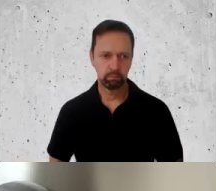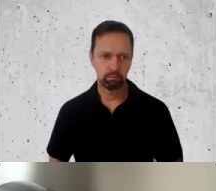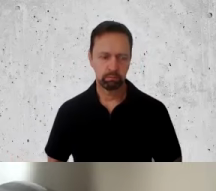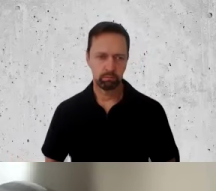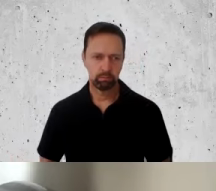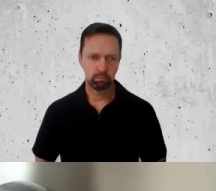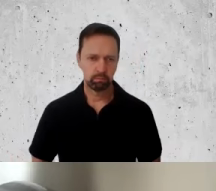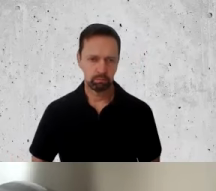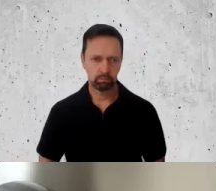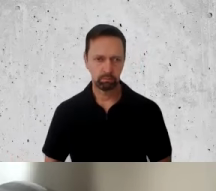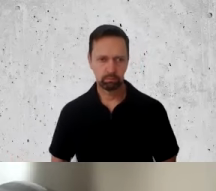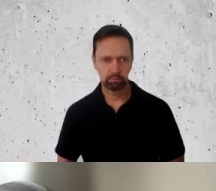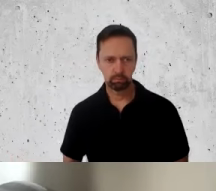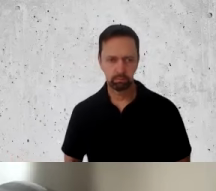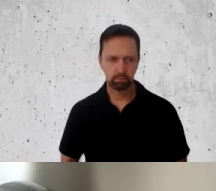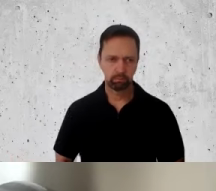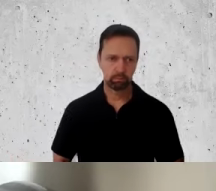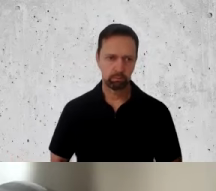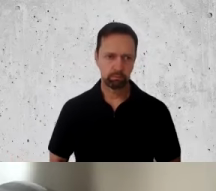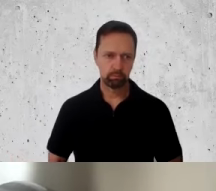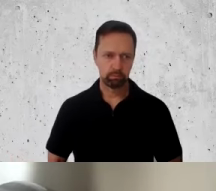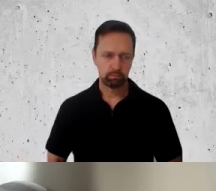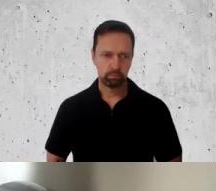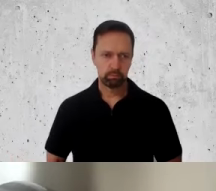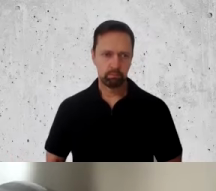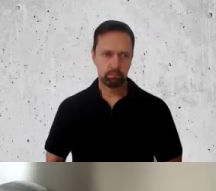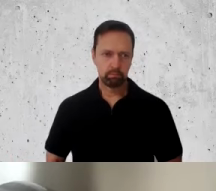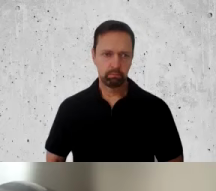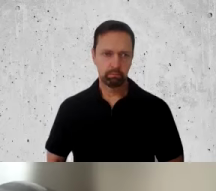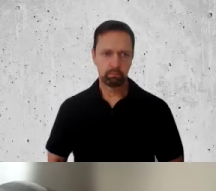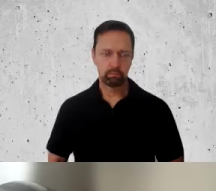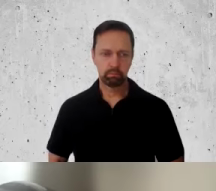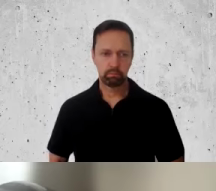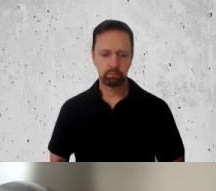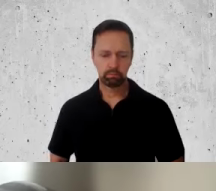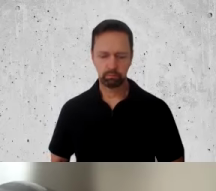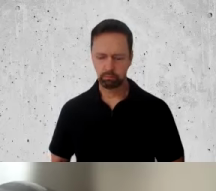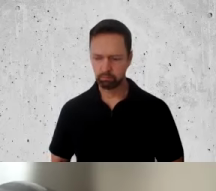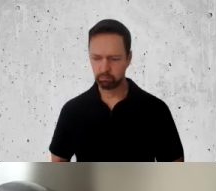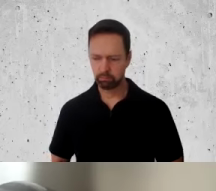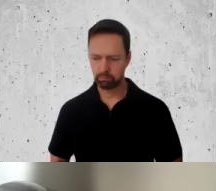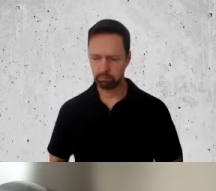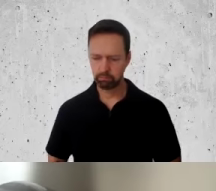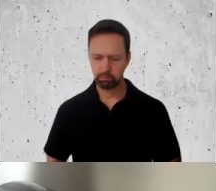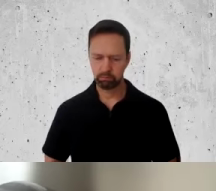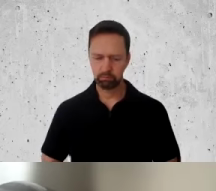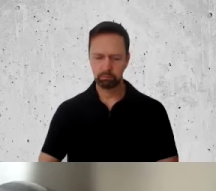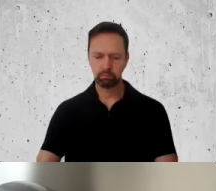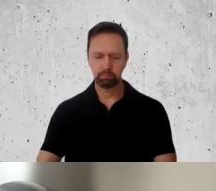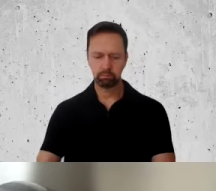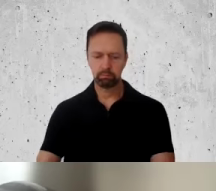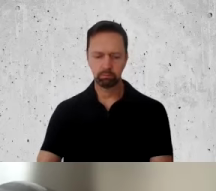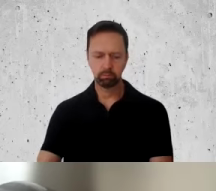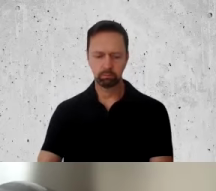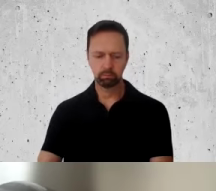essa nova lei foi promulgada e teve algumas evoluções. E essa busca de eficiência, né, na economia que a gente está tratando na disciplina, ela é sempre uma